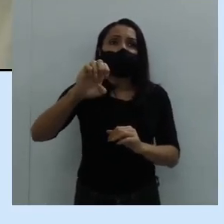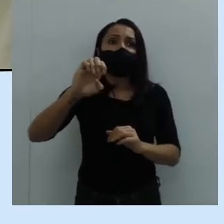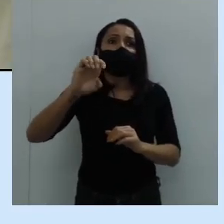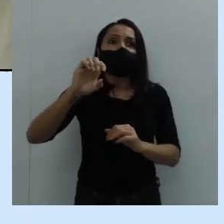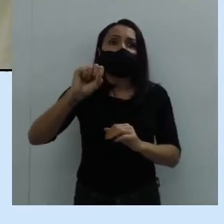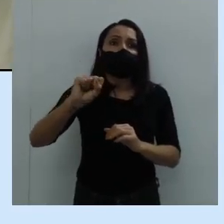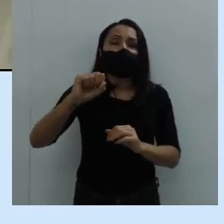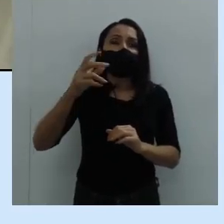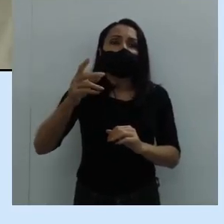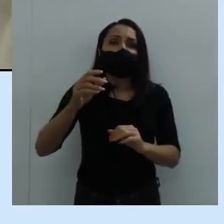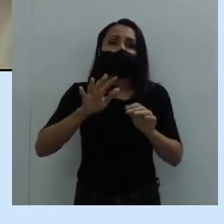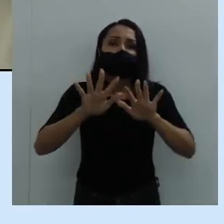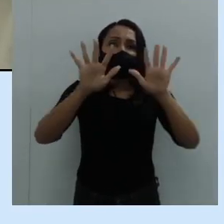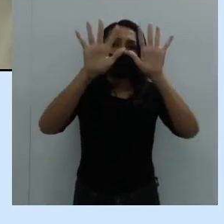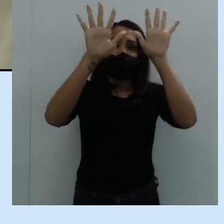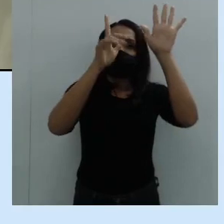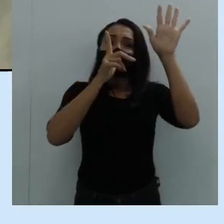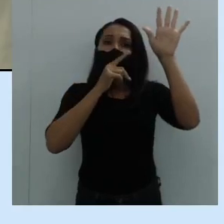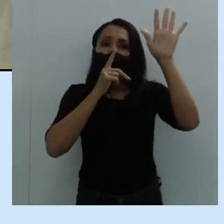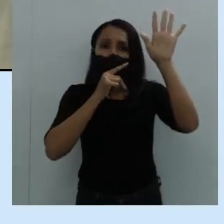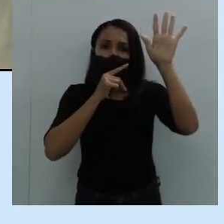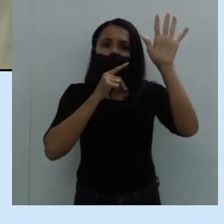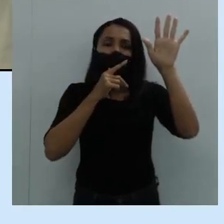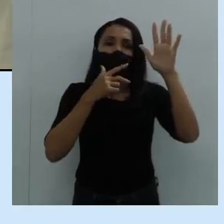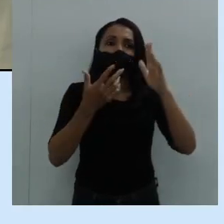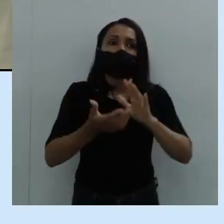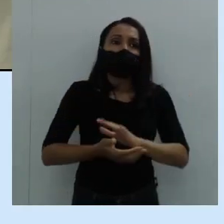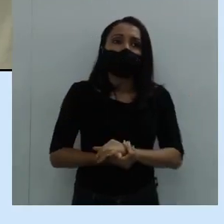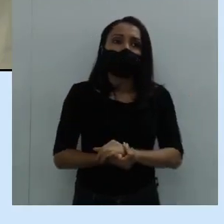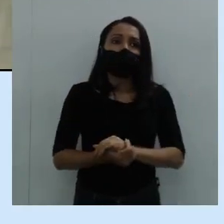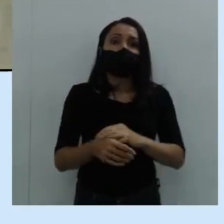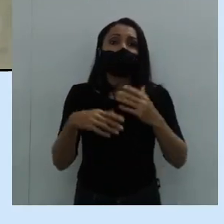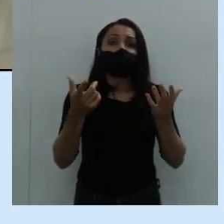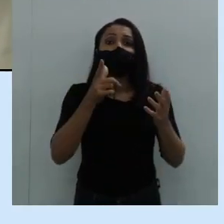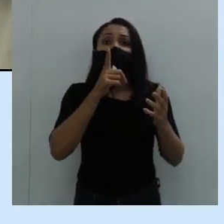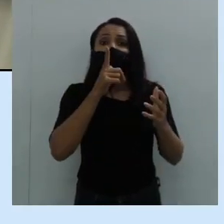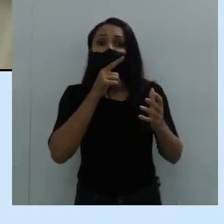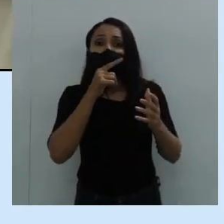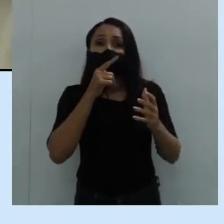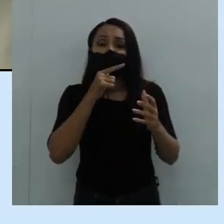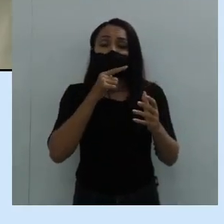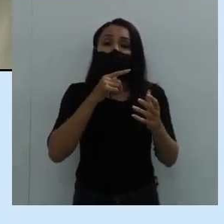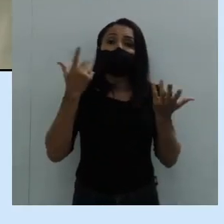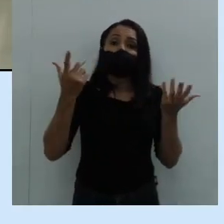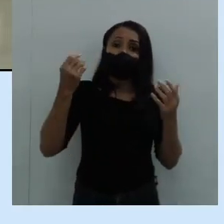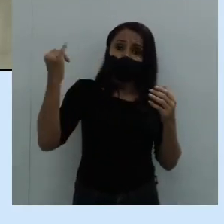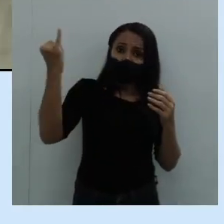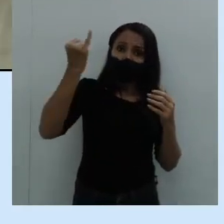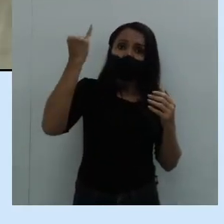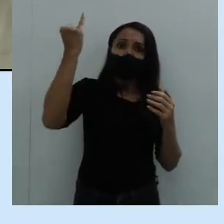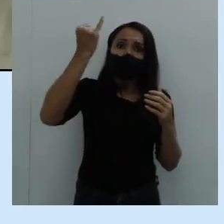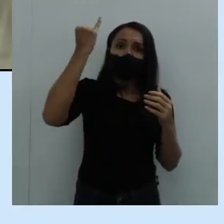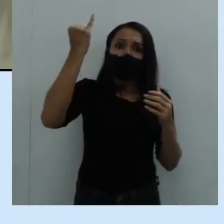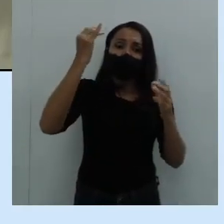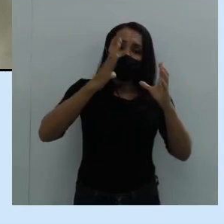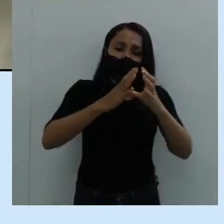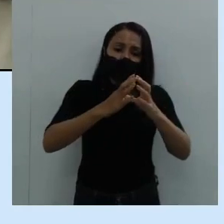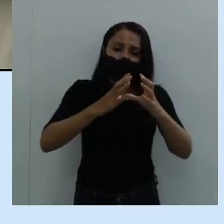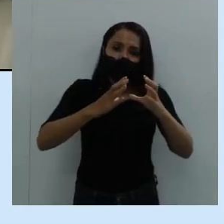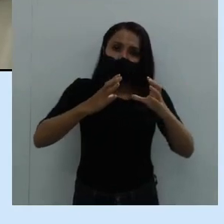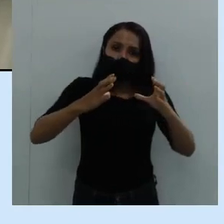carbônico, de vapor de água. Então, sendo aí que a água é um grande responsável pelo efeito